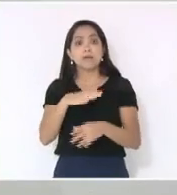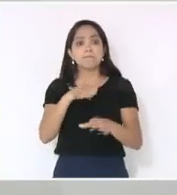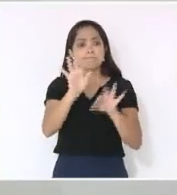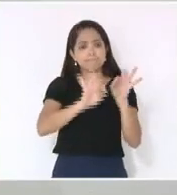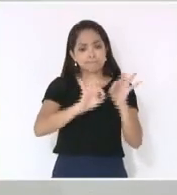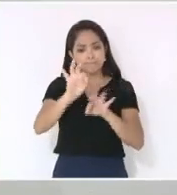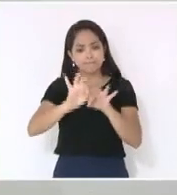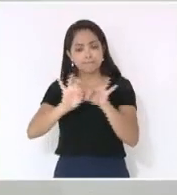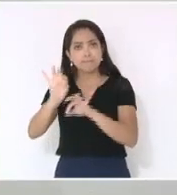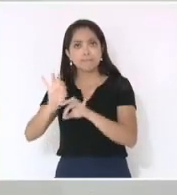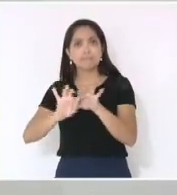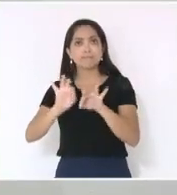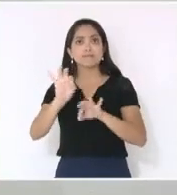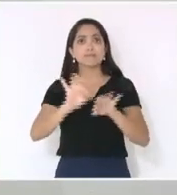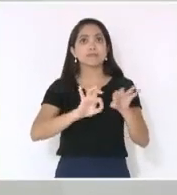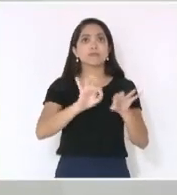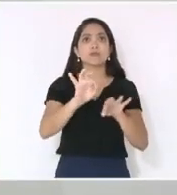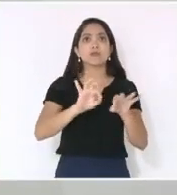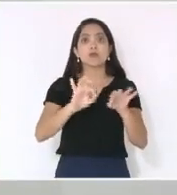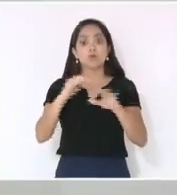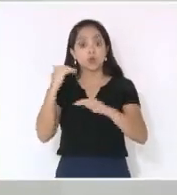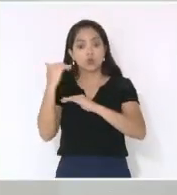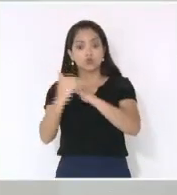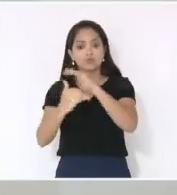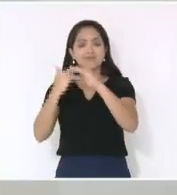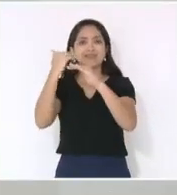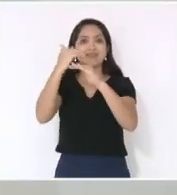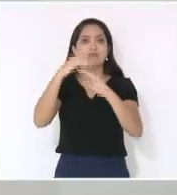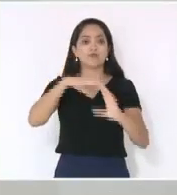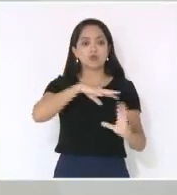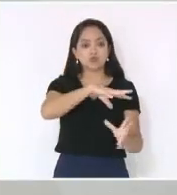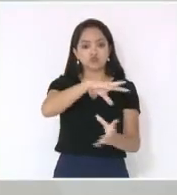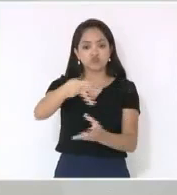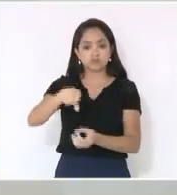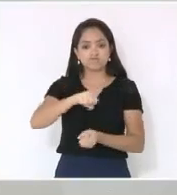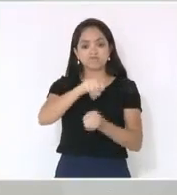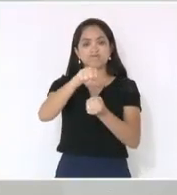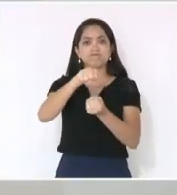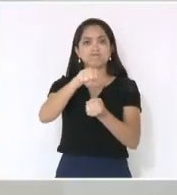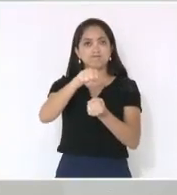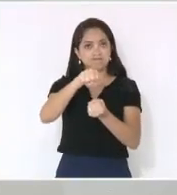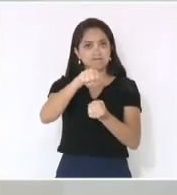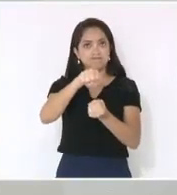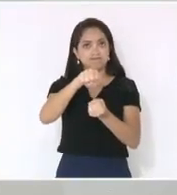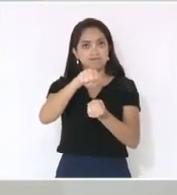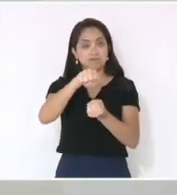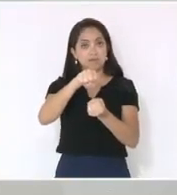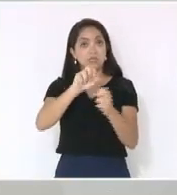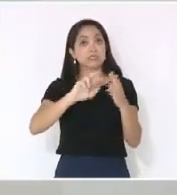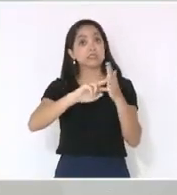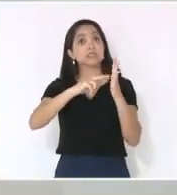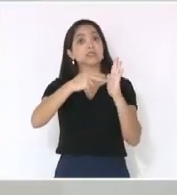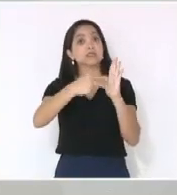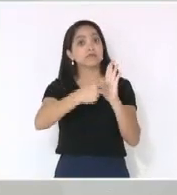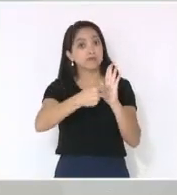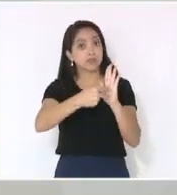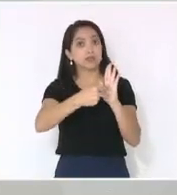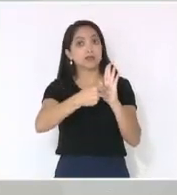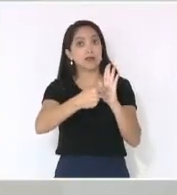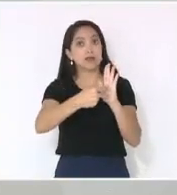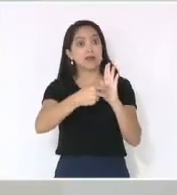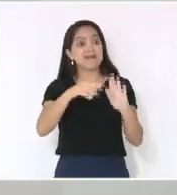planejamento com desenvolvimento sustentável. Região metropolitana significa